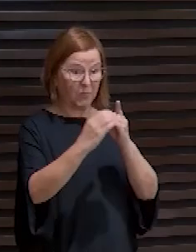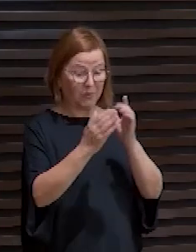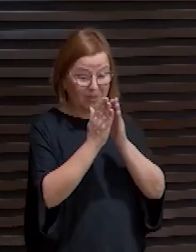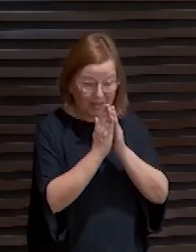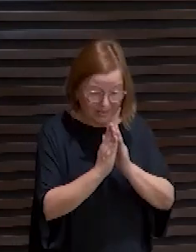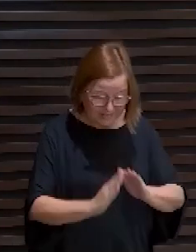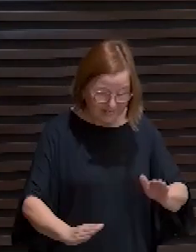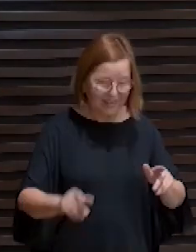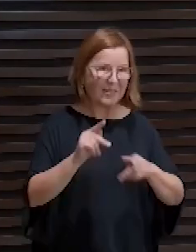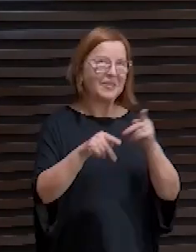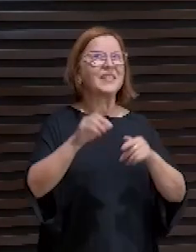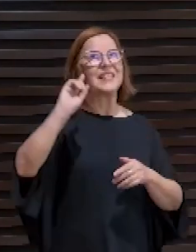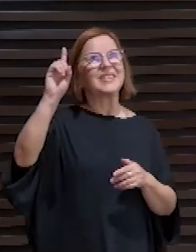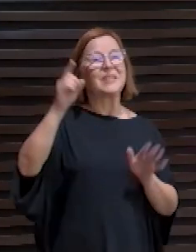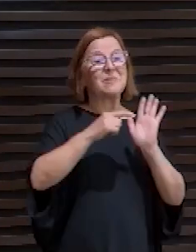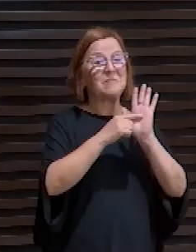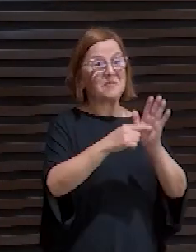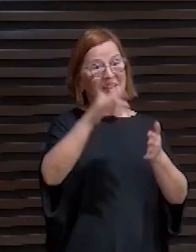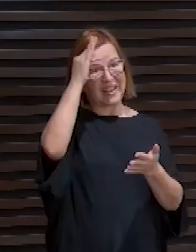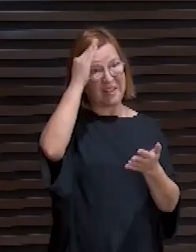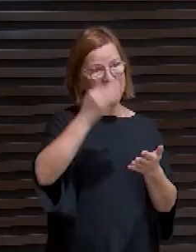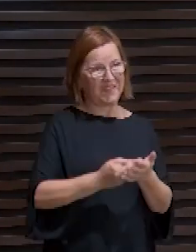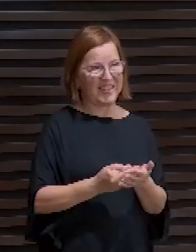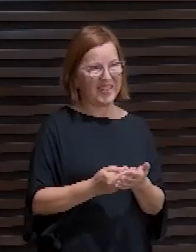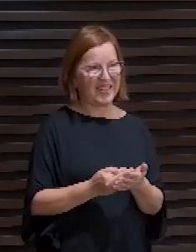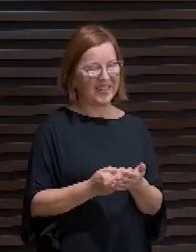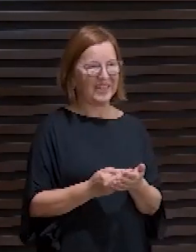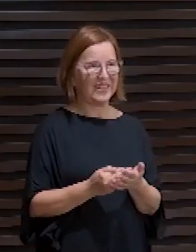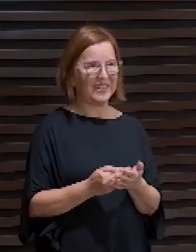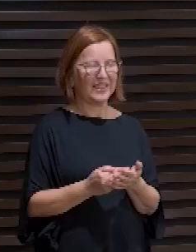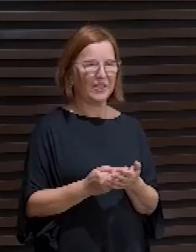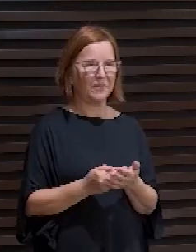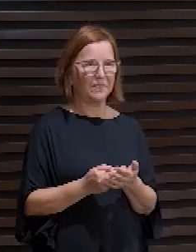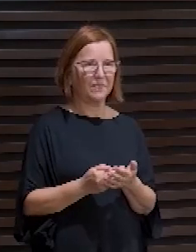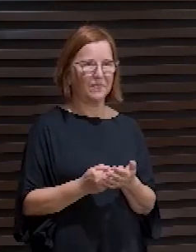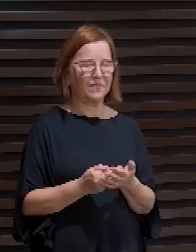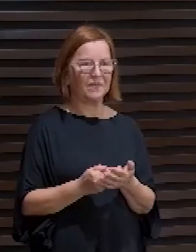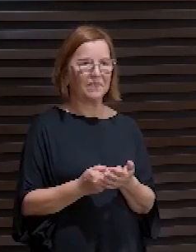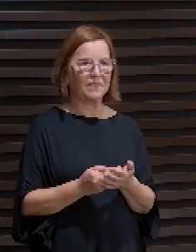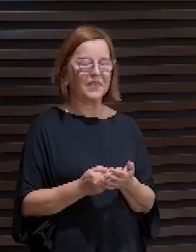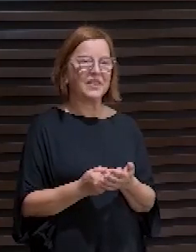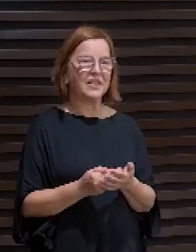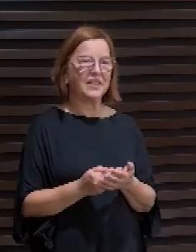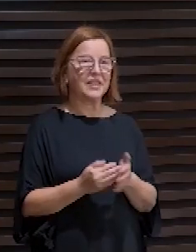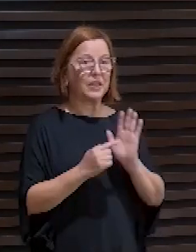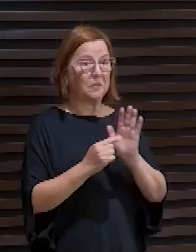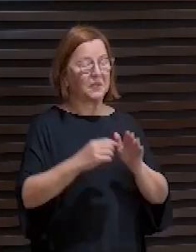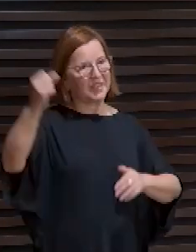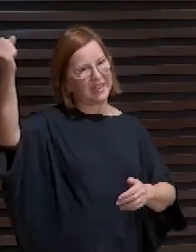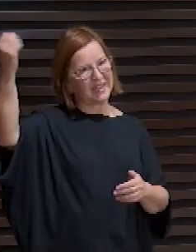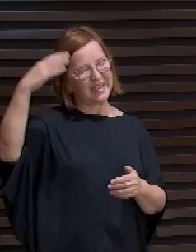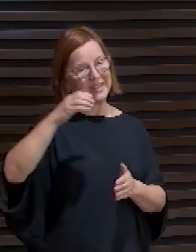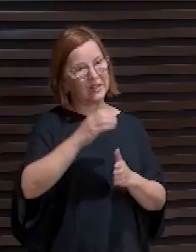outra evidência da fé e o primeiro dos meios públicos da graça. E o capítulo 10,